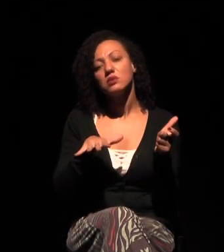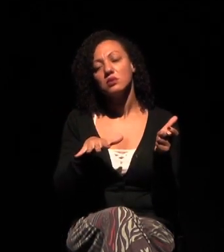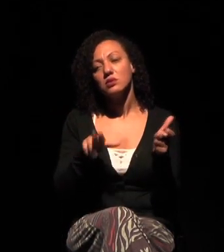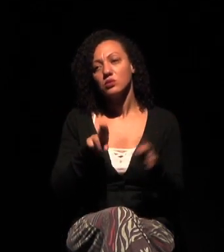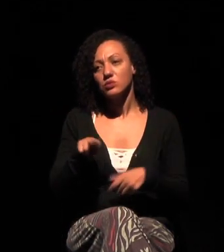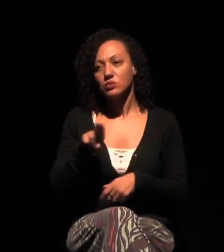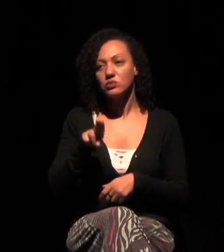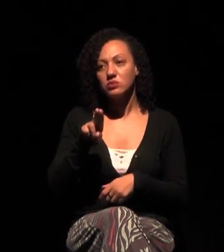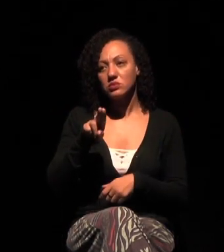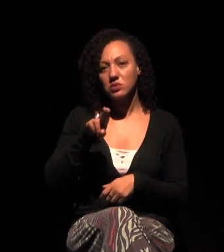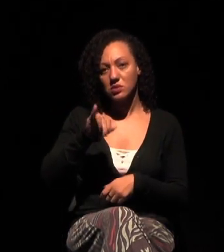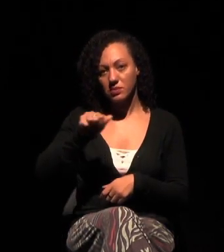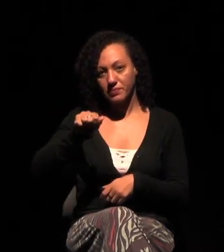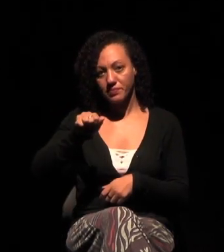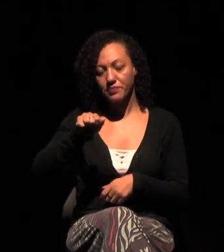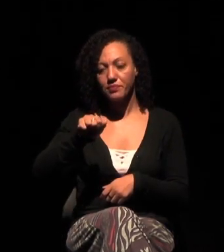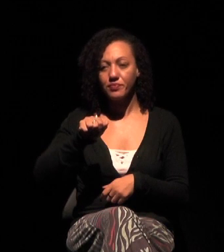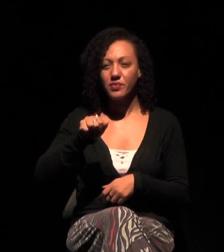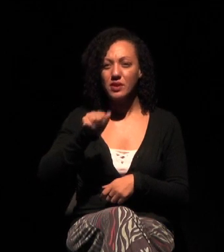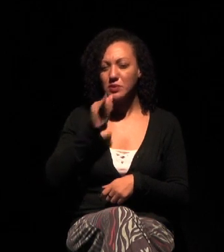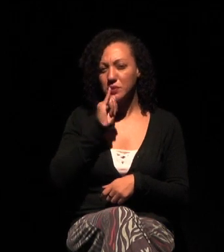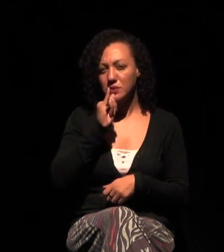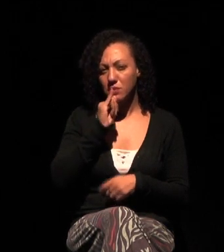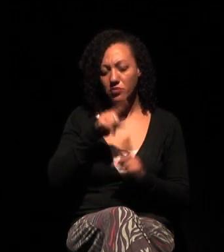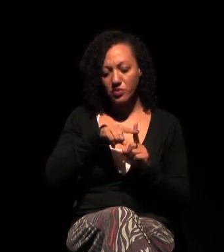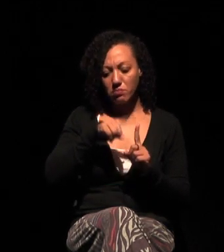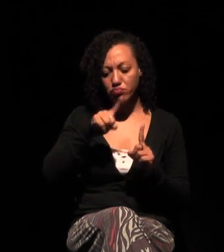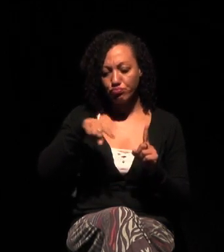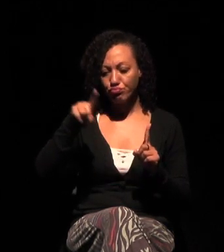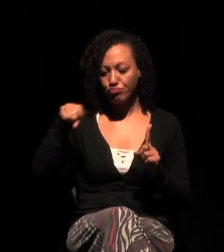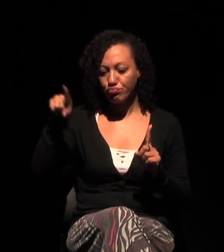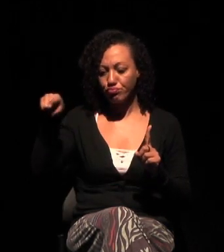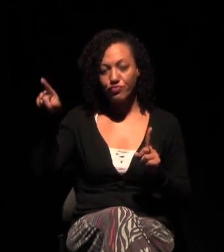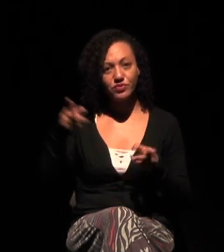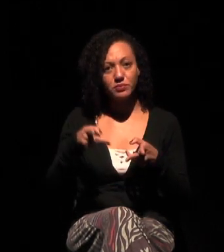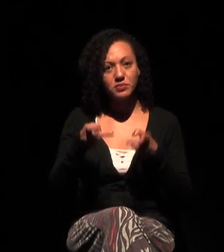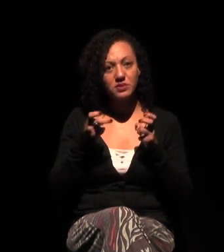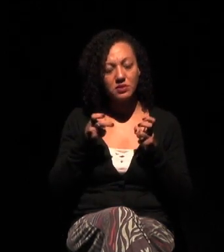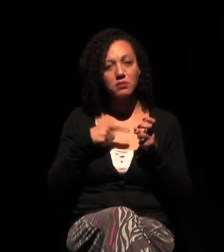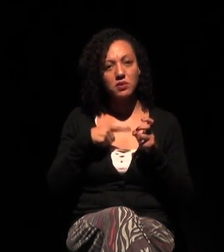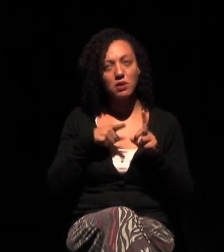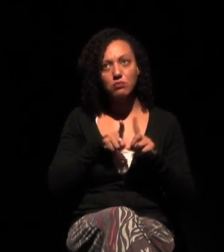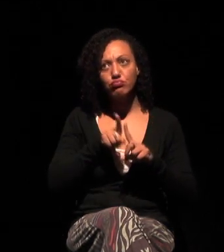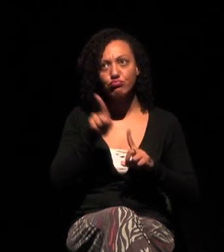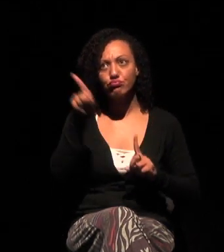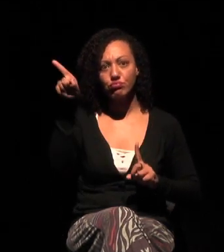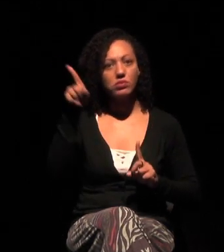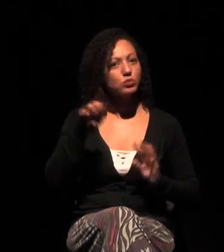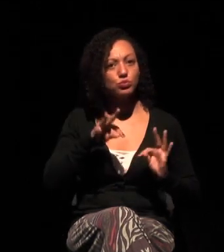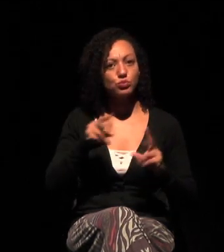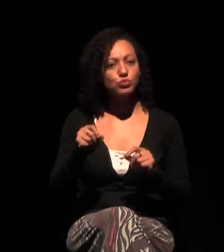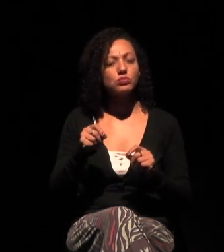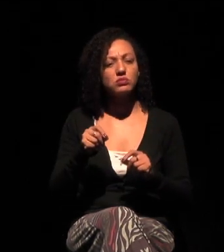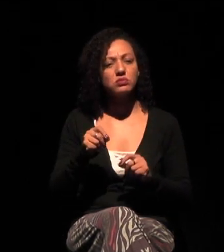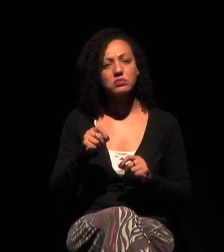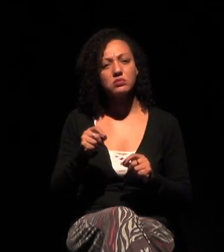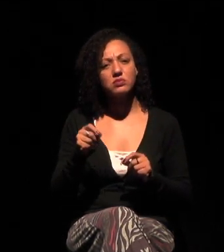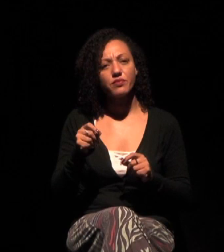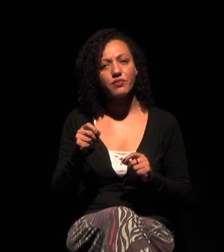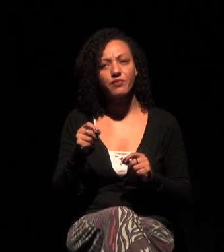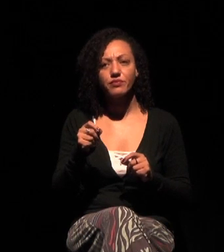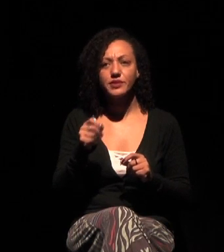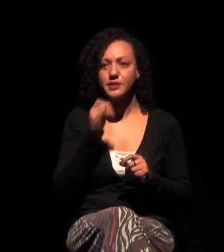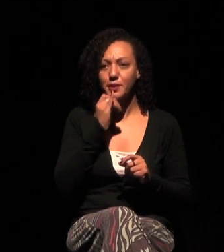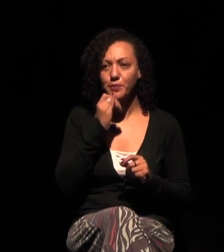e todo o gráfico que você olha é exponencial é todo mundo tem alguma medida exponencial para dizer que olha o